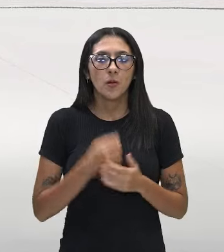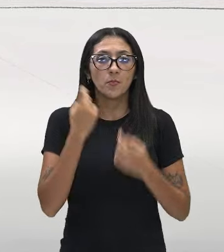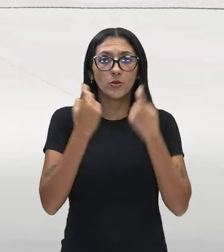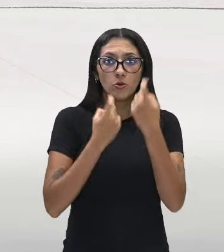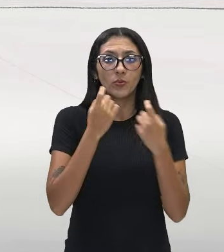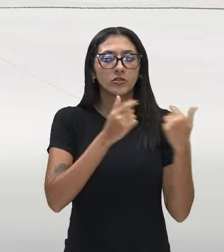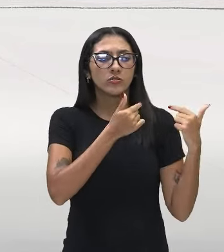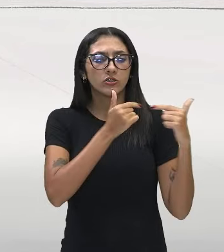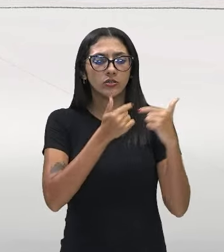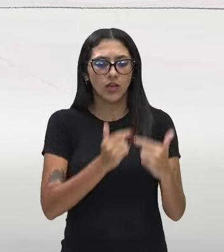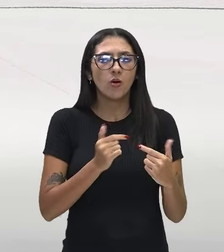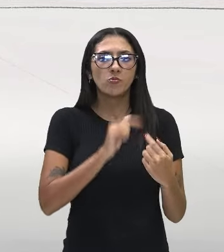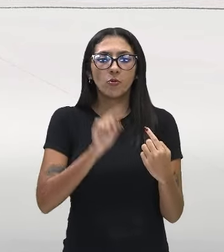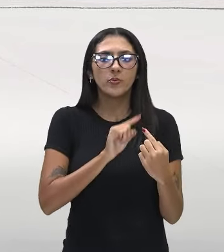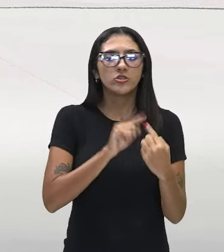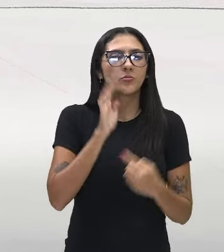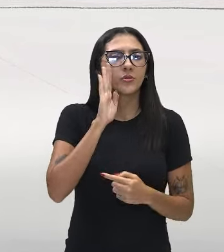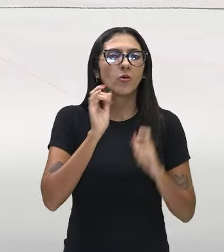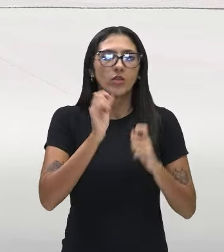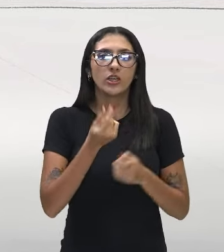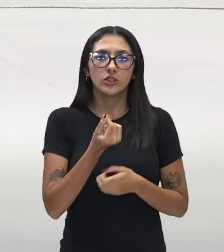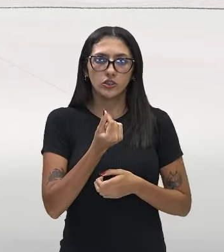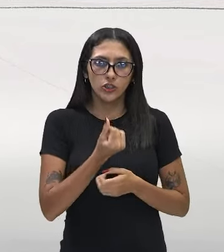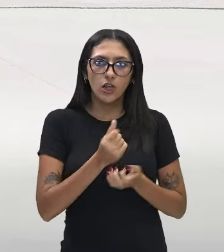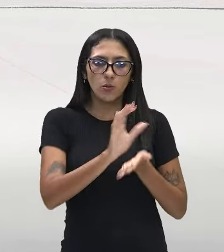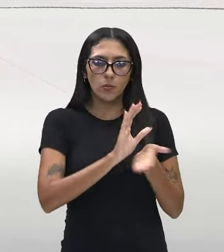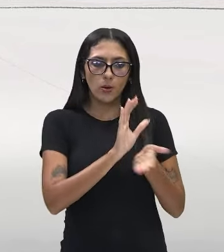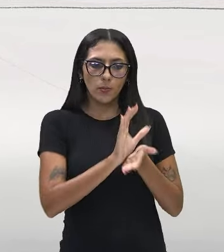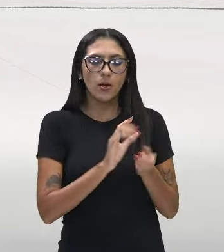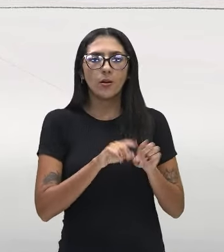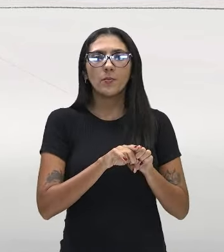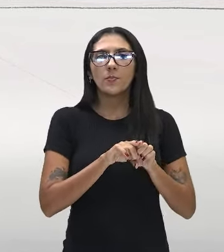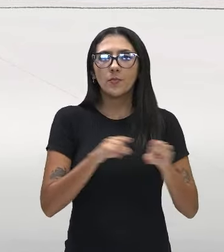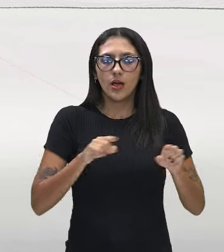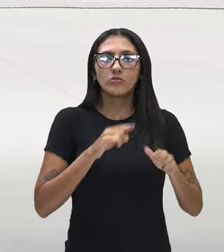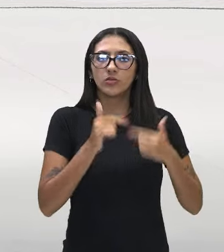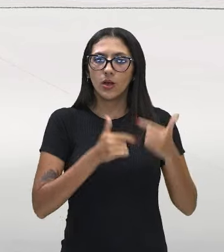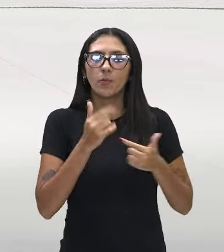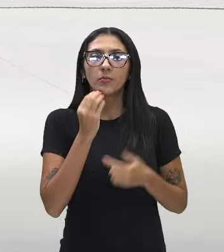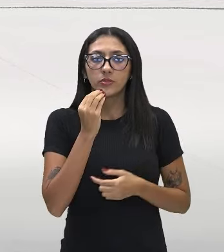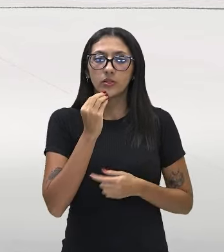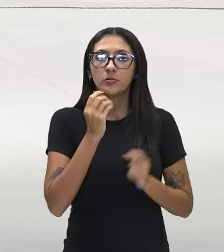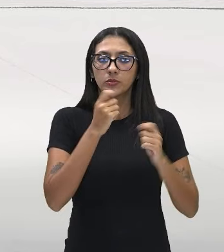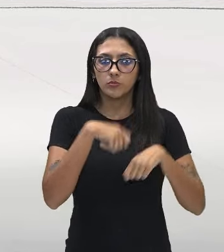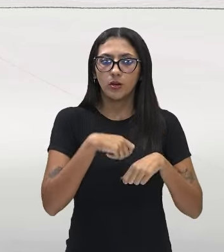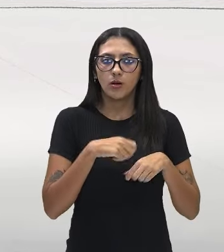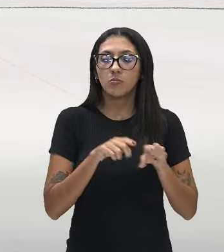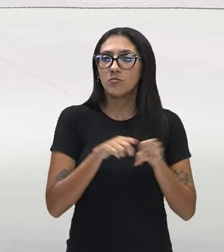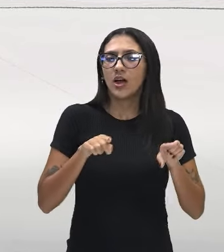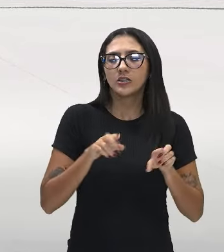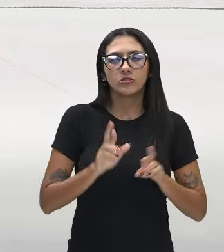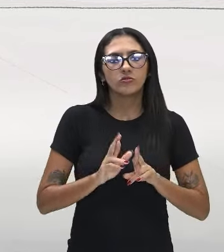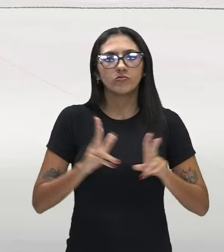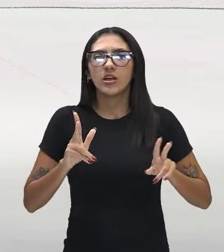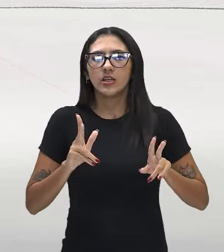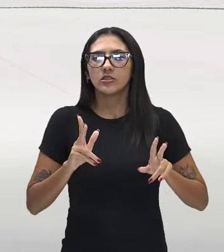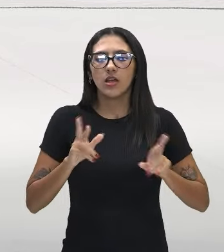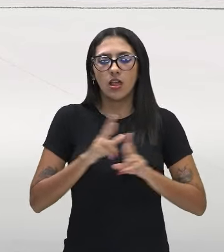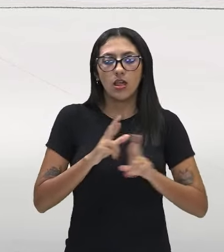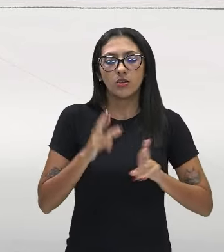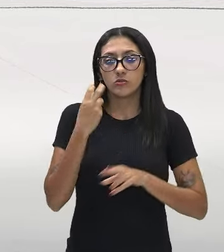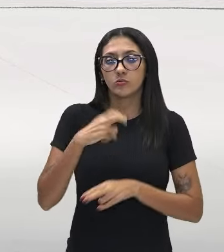gerar negócios, renda, lucro, mas não tem a visão da utilização da cultura, que a gente tem